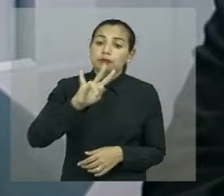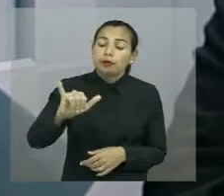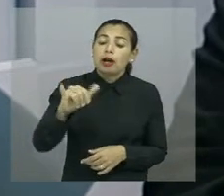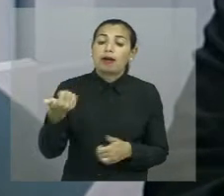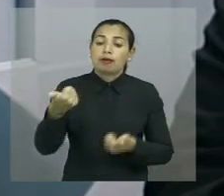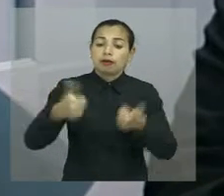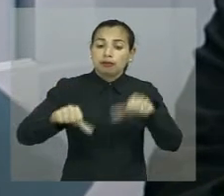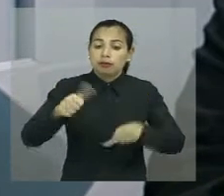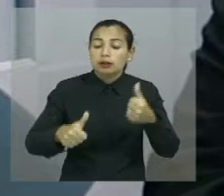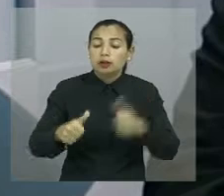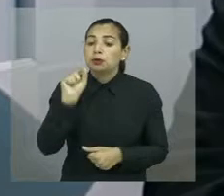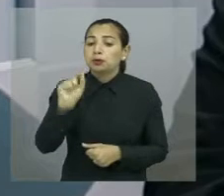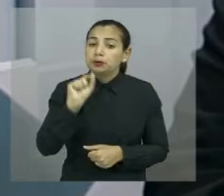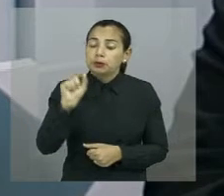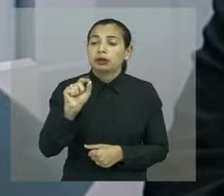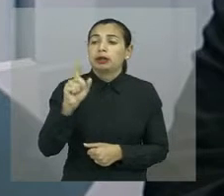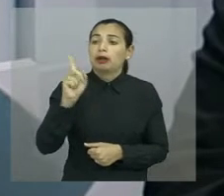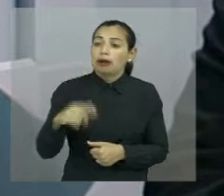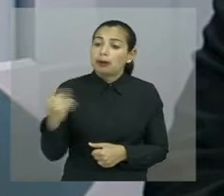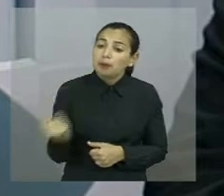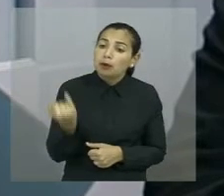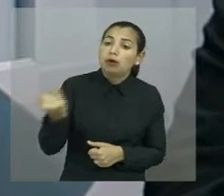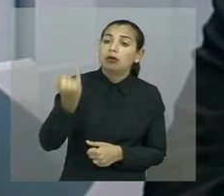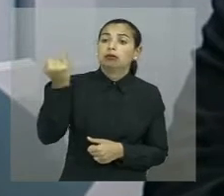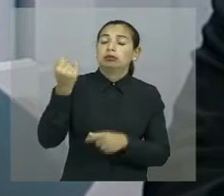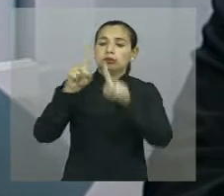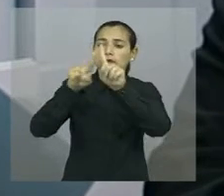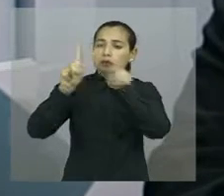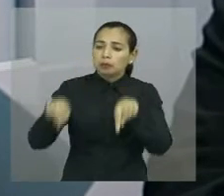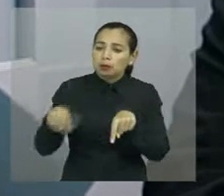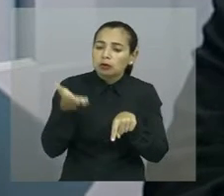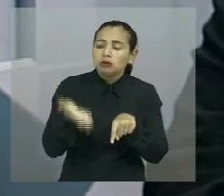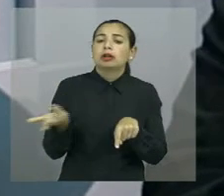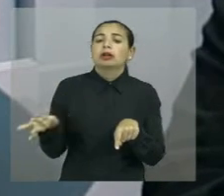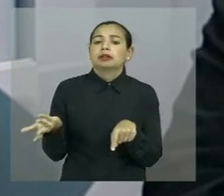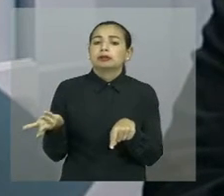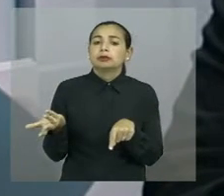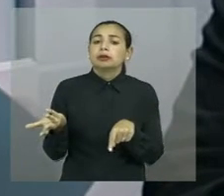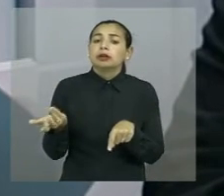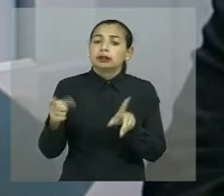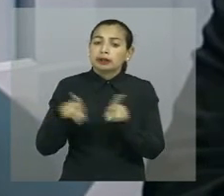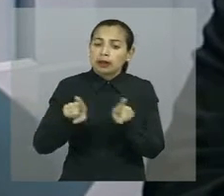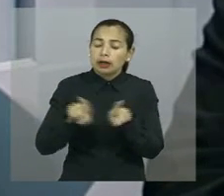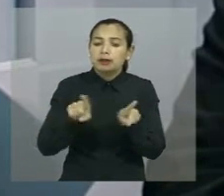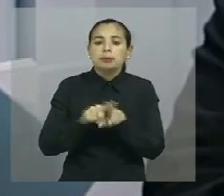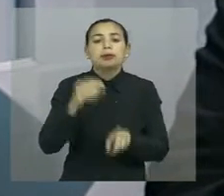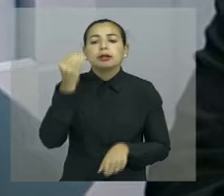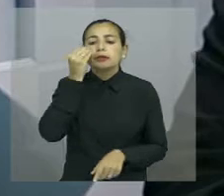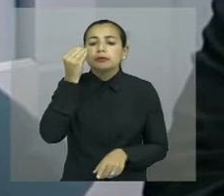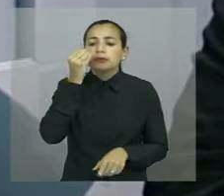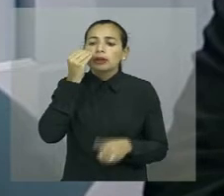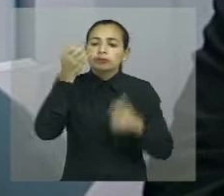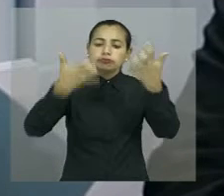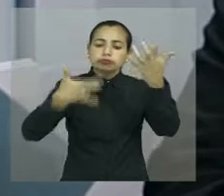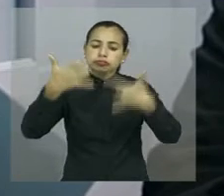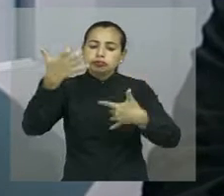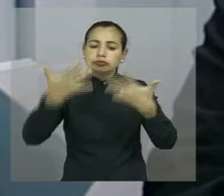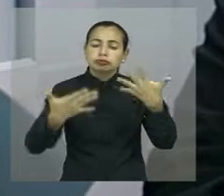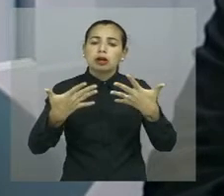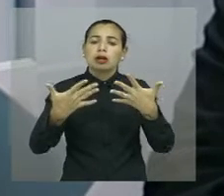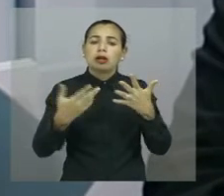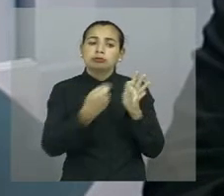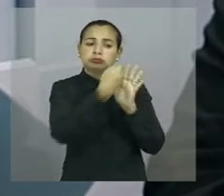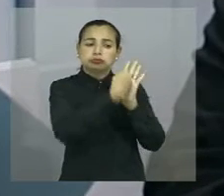a importância daquele projeto, e daí poder dar um parecer, que também não é